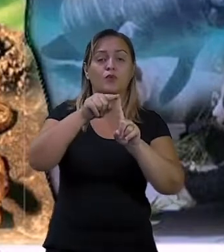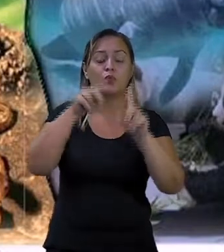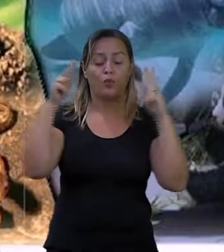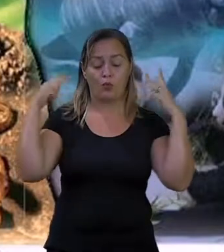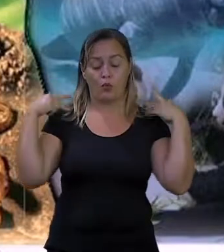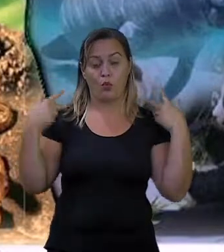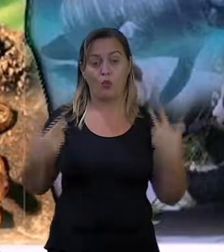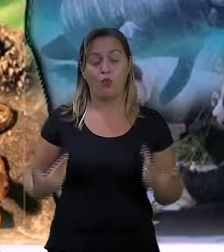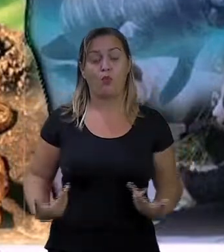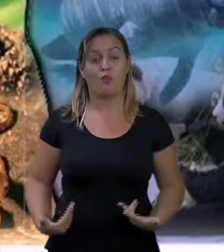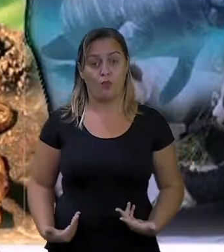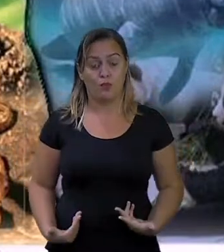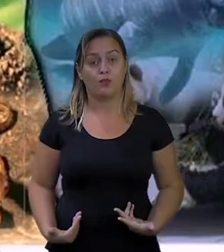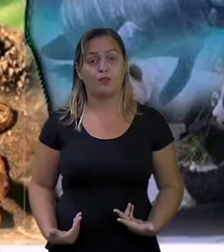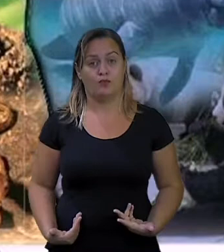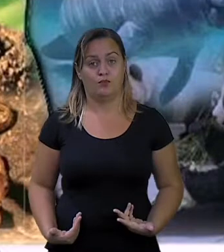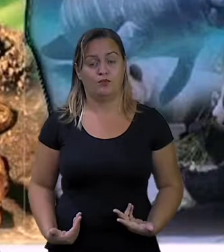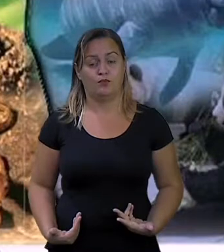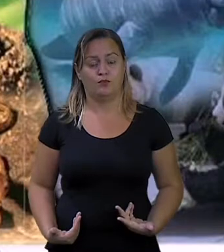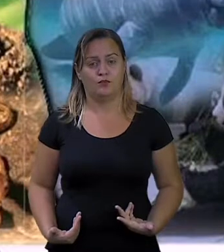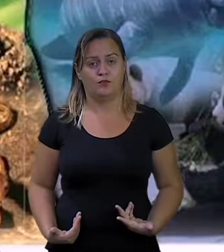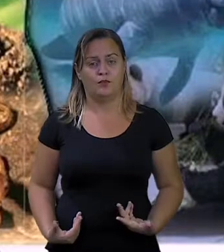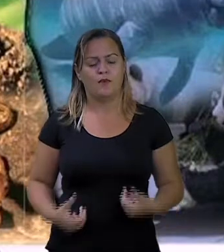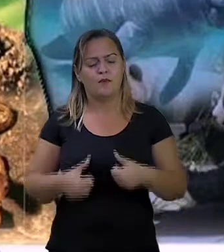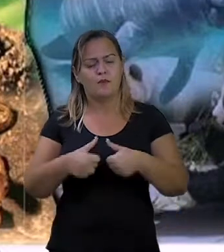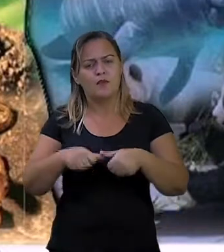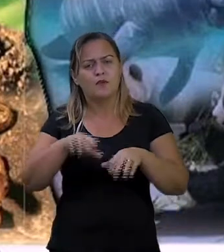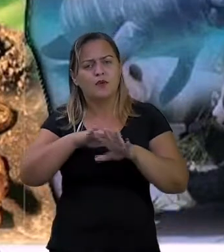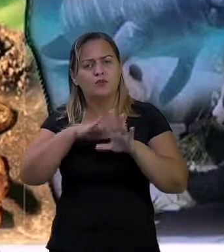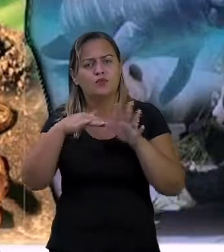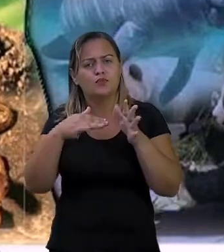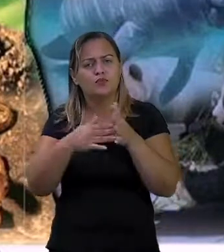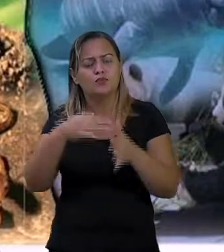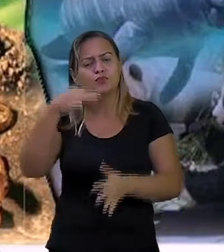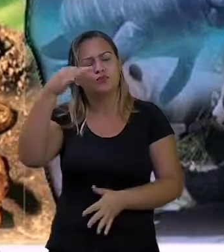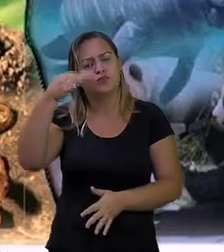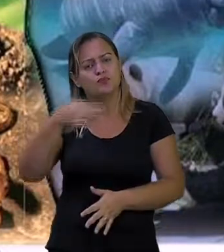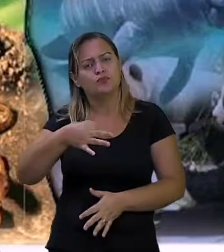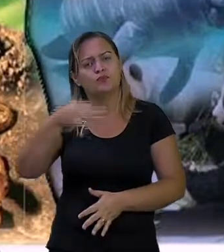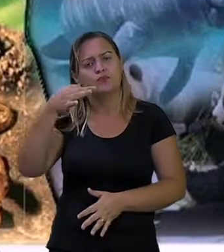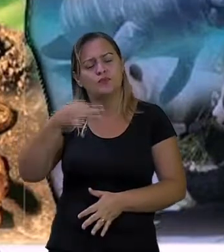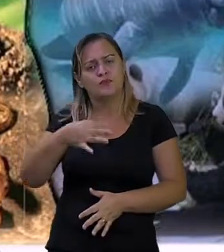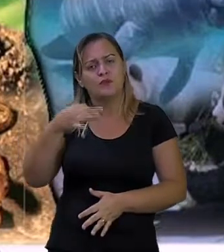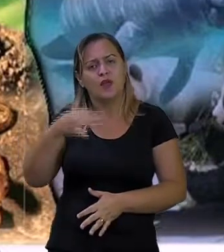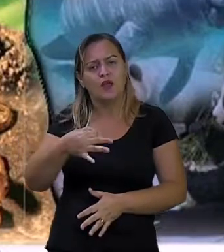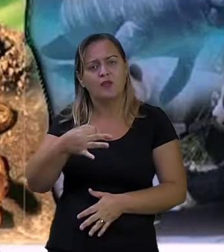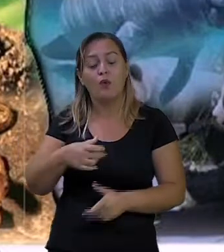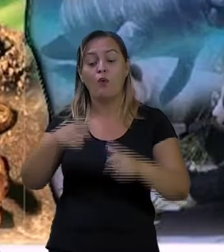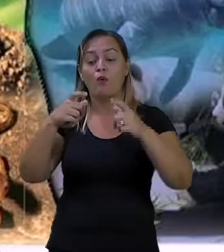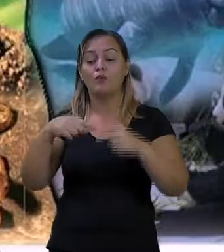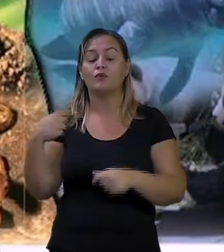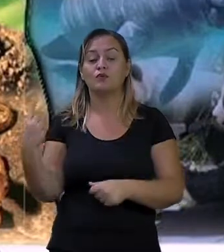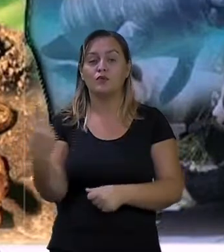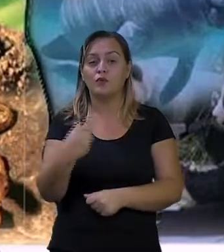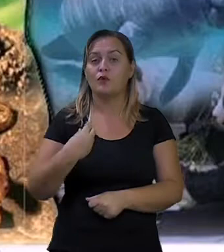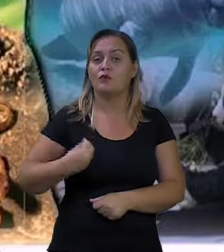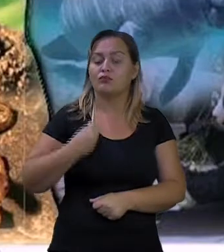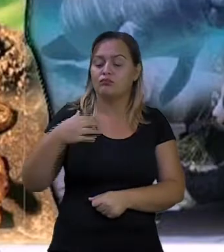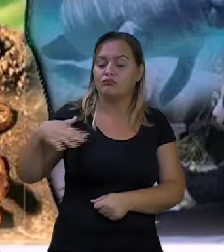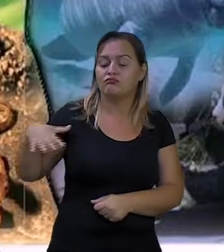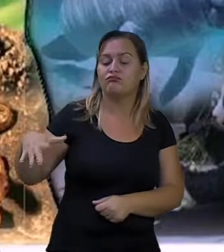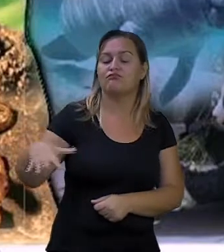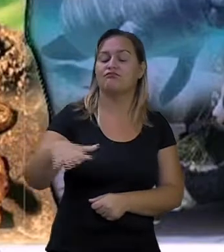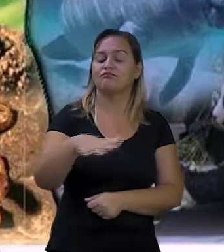corpo bastante envolta ao meio ambiente onde nós estamos inseridos. Vamos